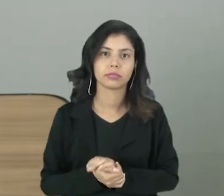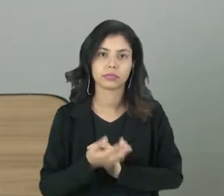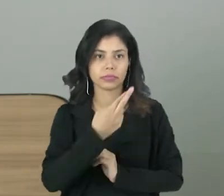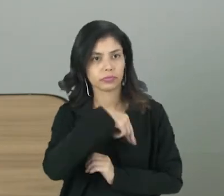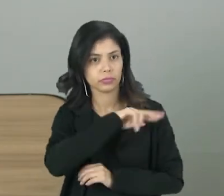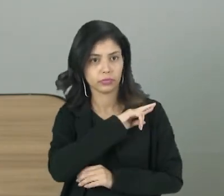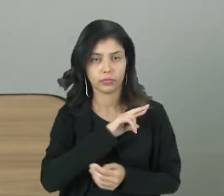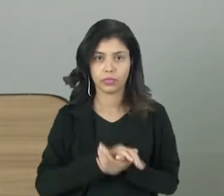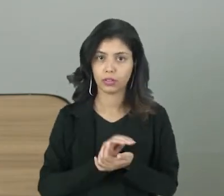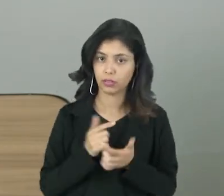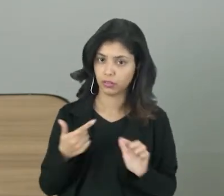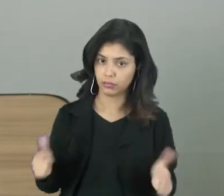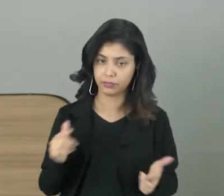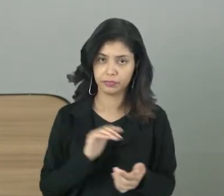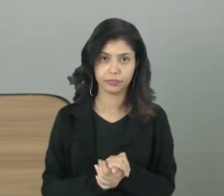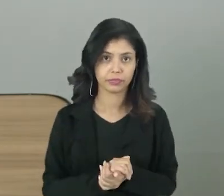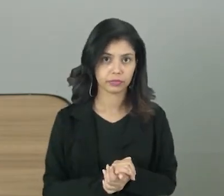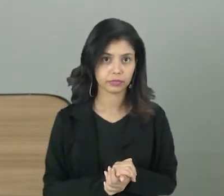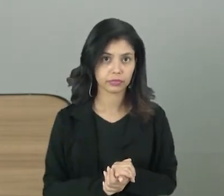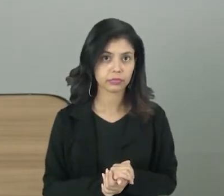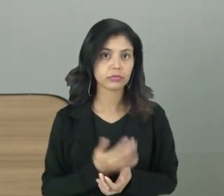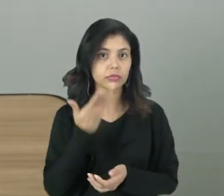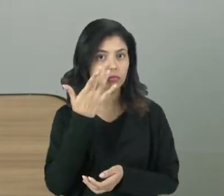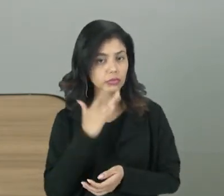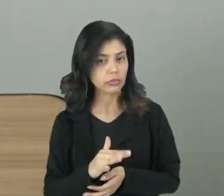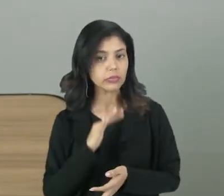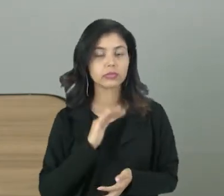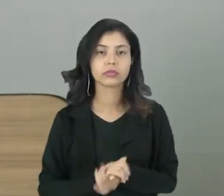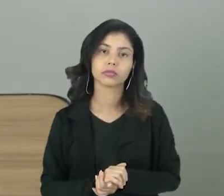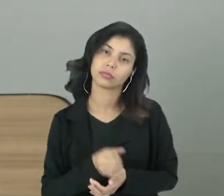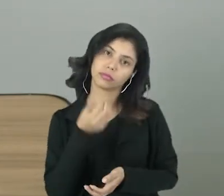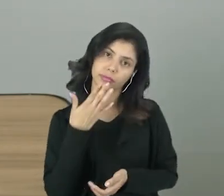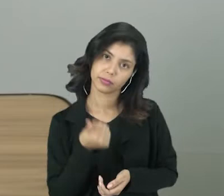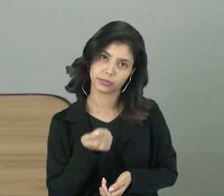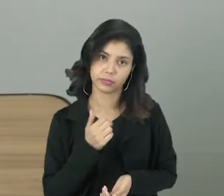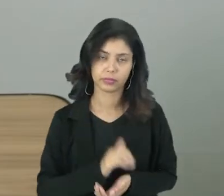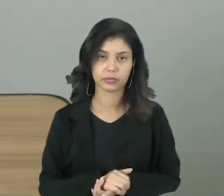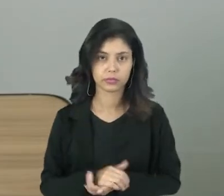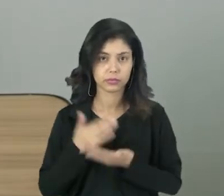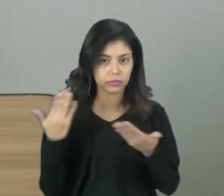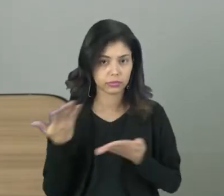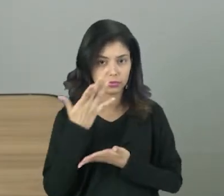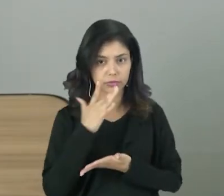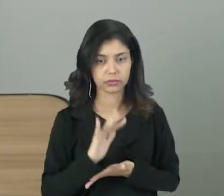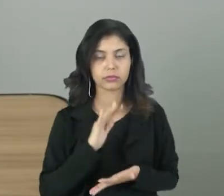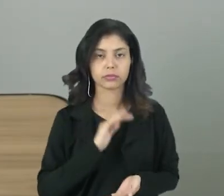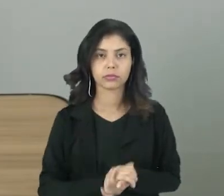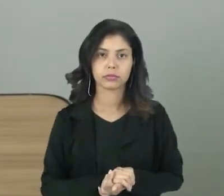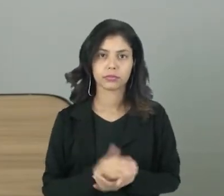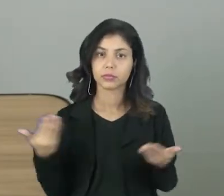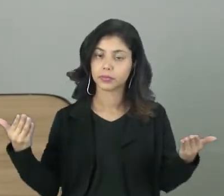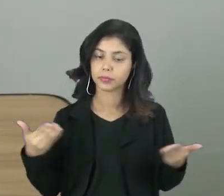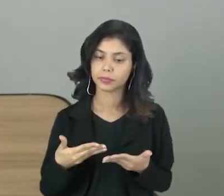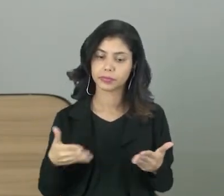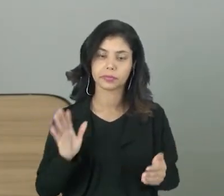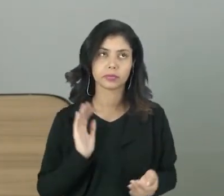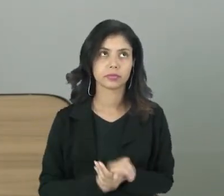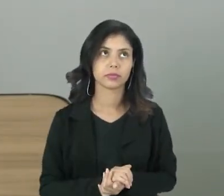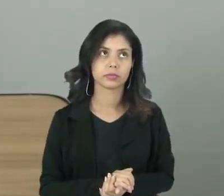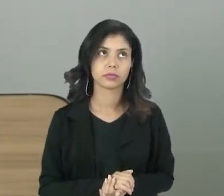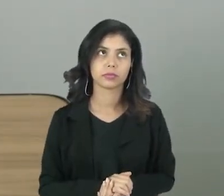responsabilidade muito grande para o tamanho das Crianças tá então crianças agora